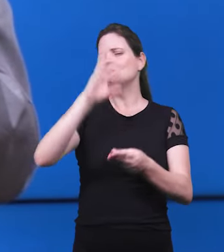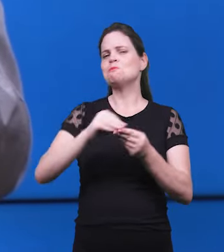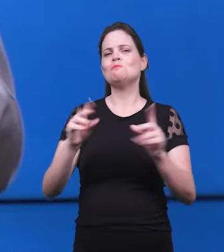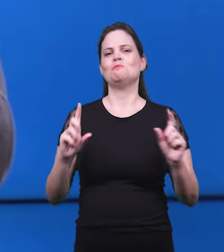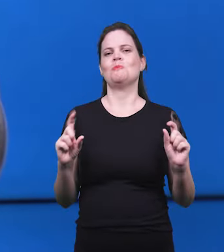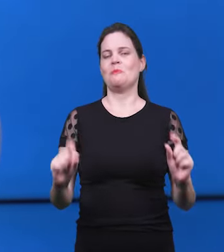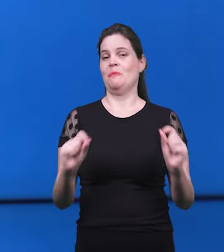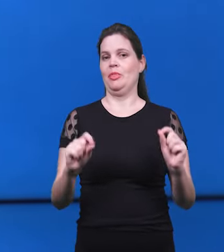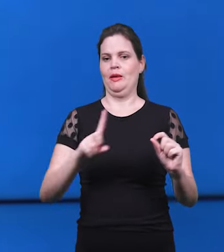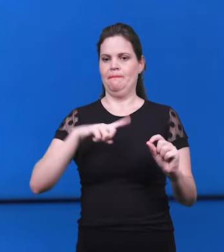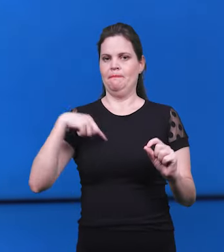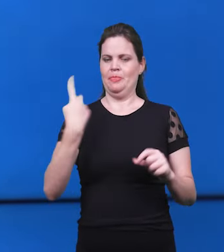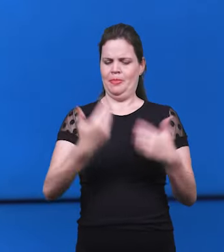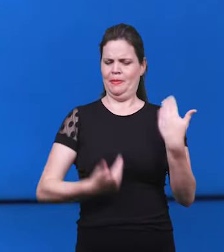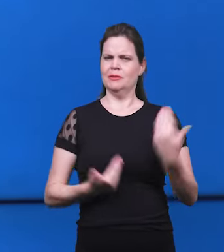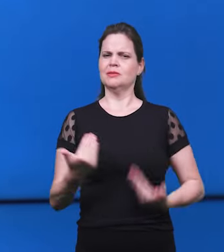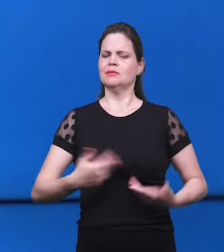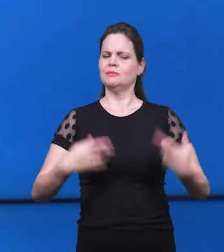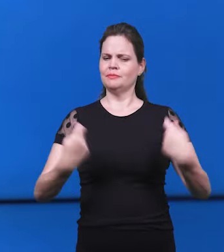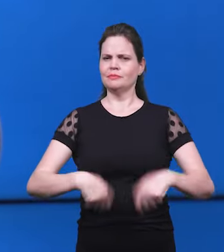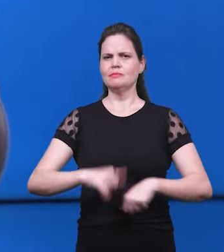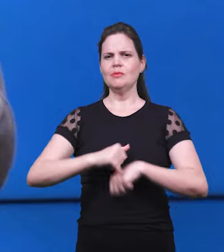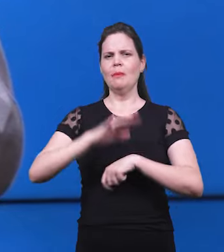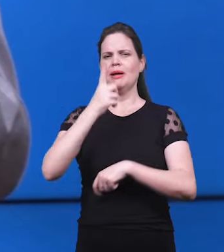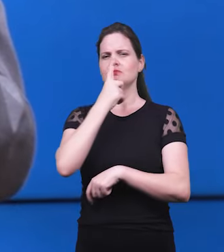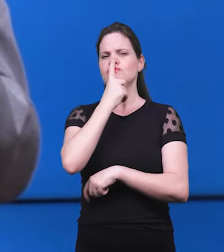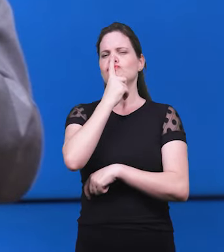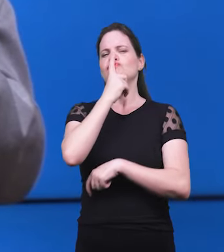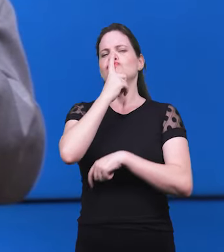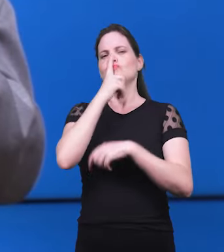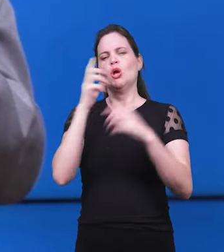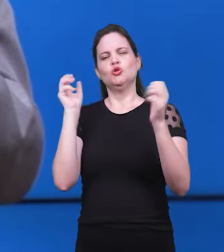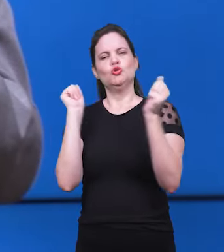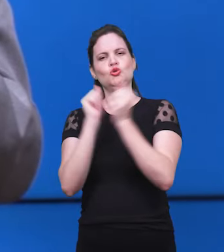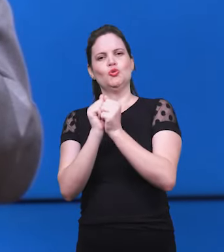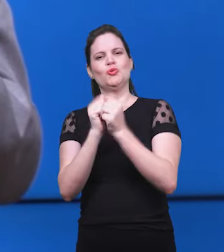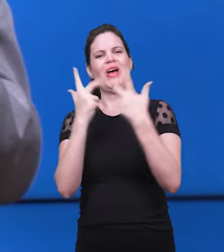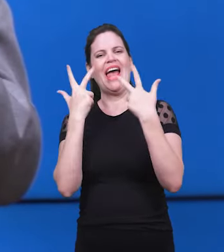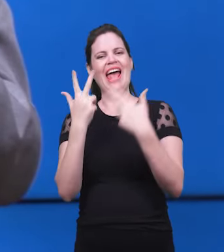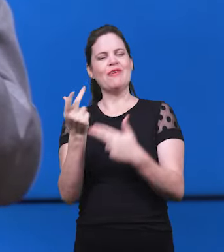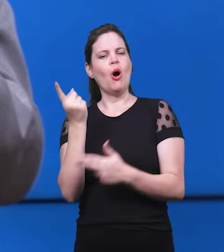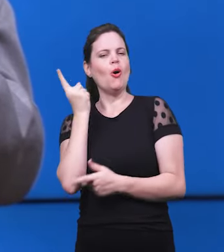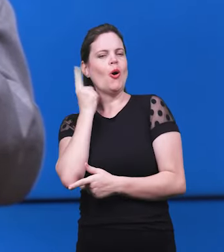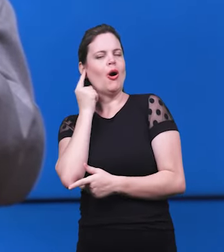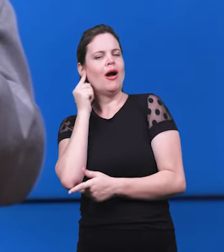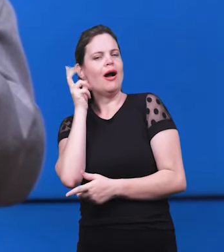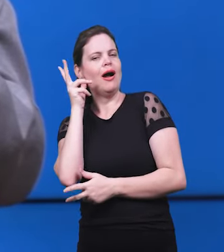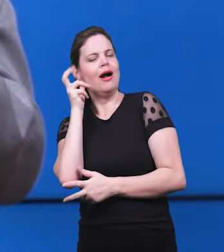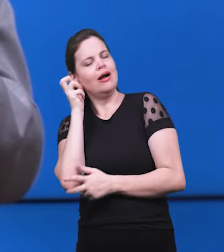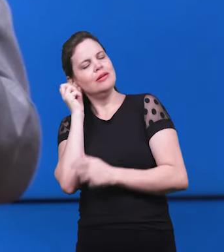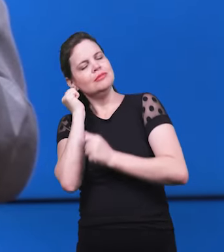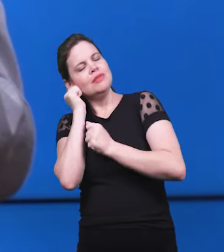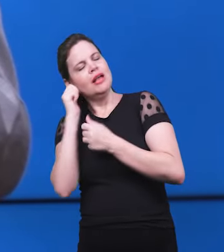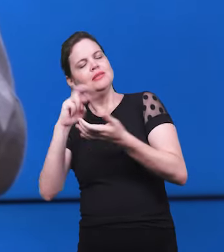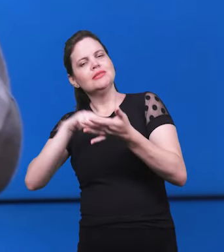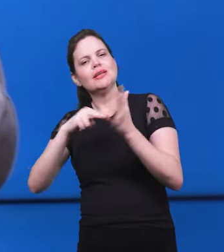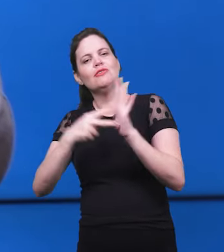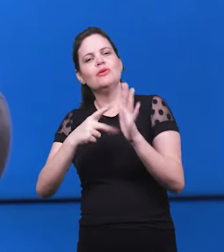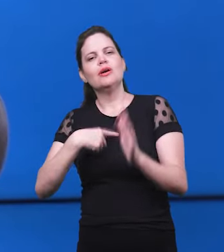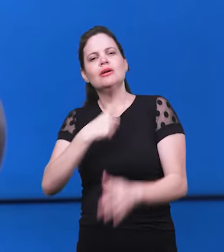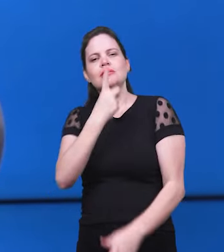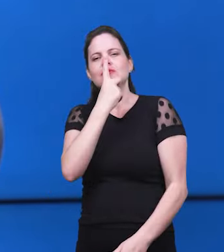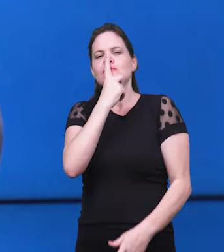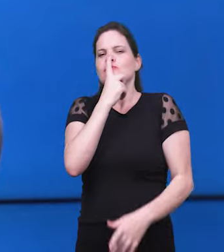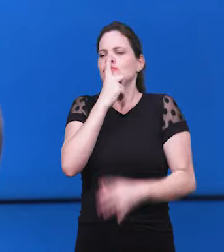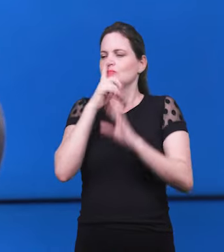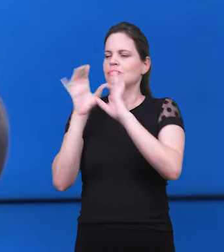que a igreja precisa estar mais próxima de Jesus, estar no seu seio, estar unida a Jesus no seu